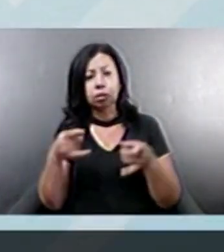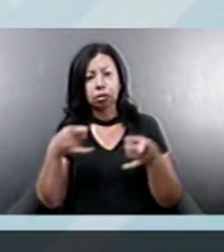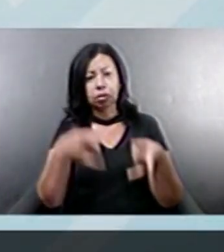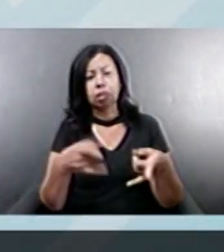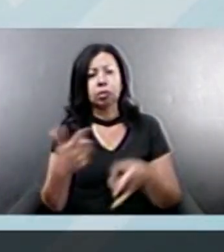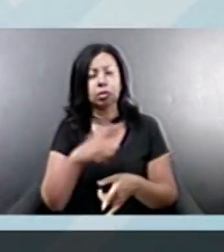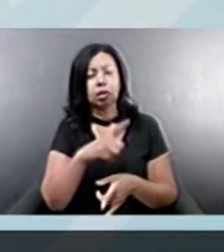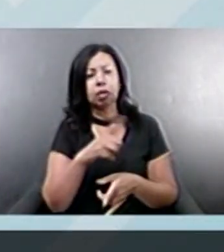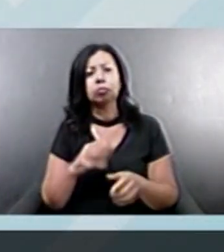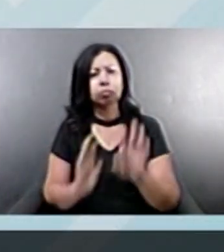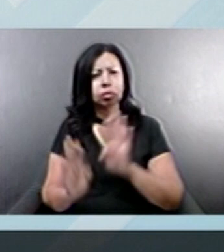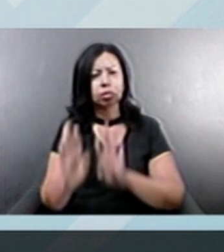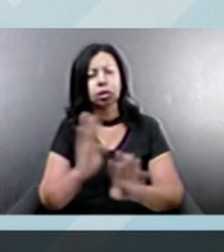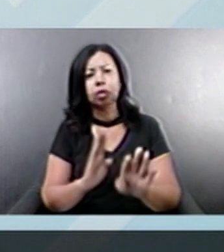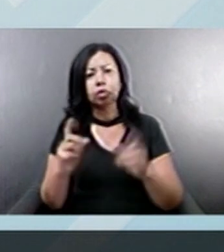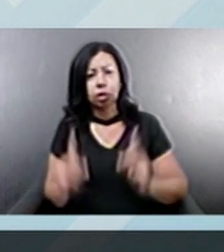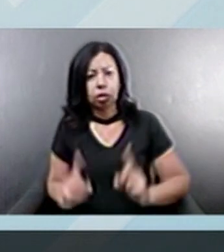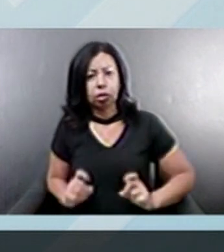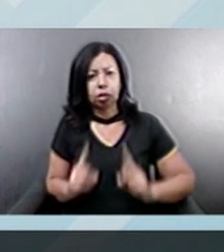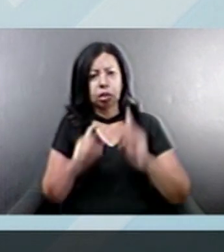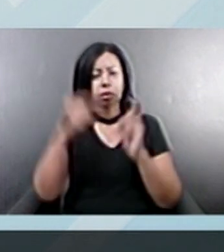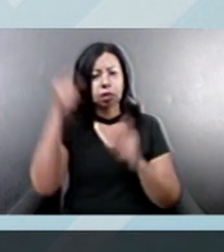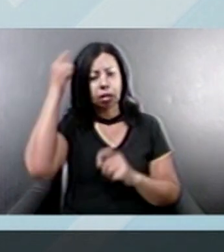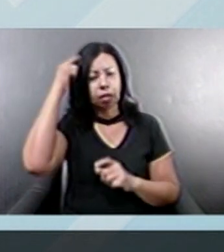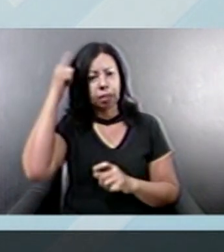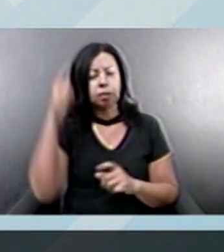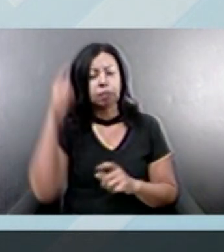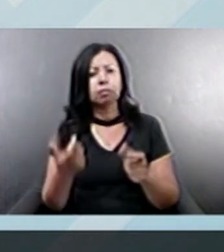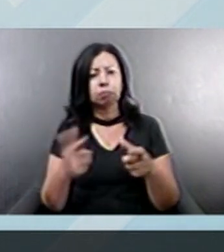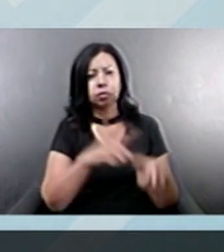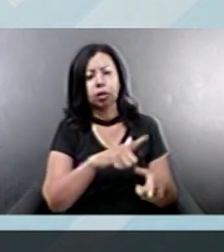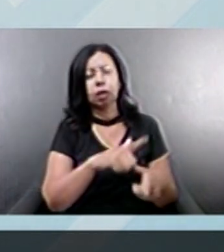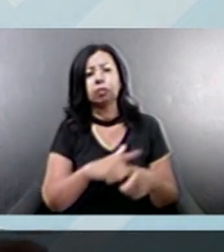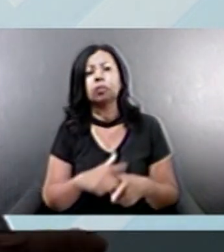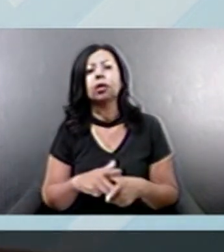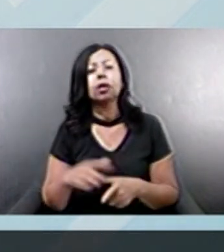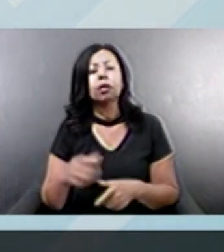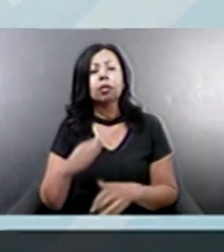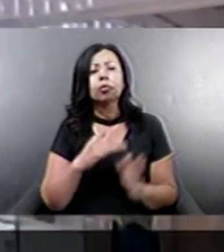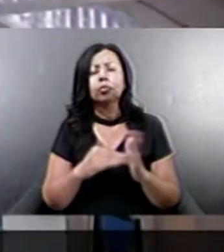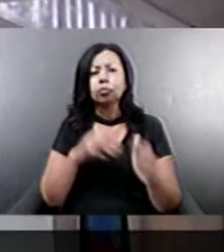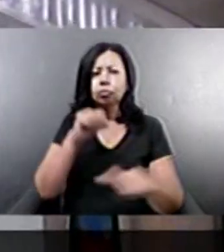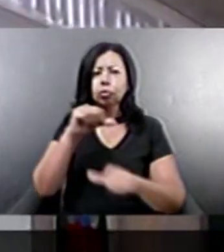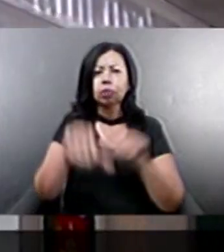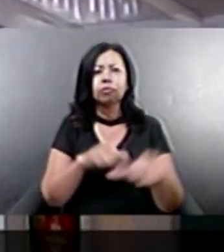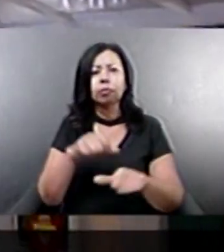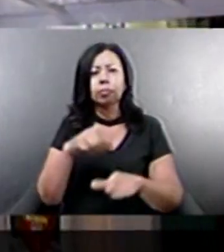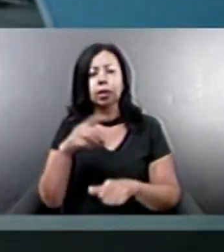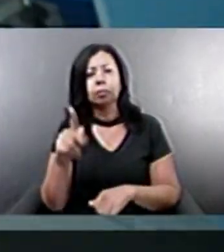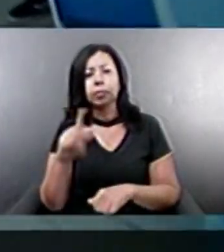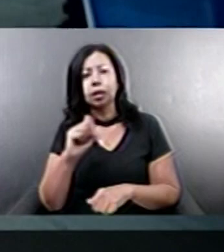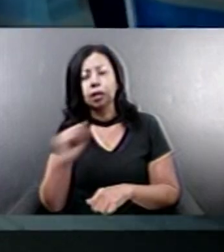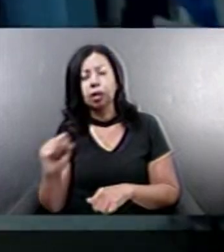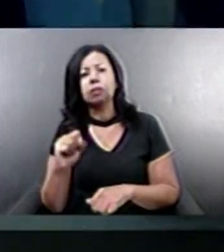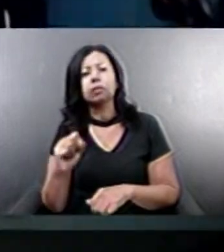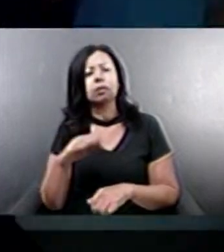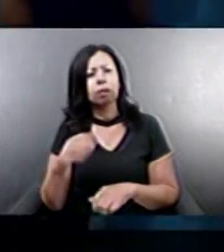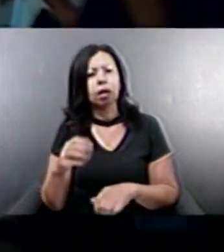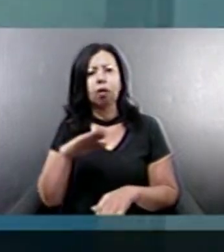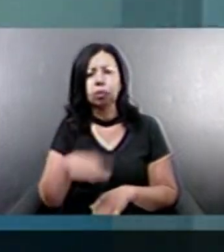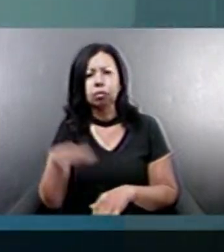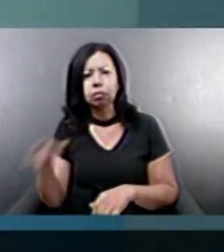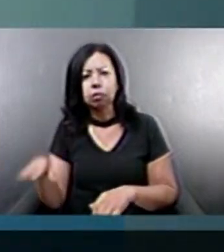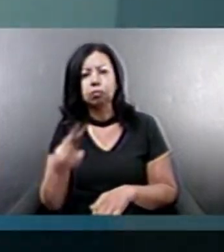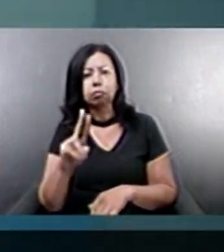tratamento de câncer de cabeça, pescoço e próstata. Nossa rede de urgência foi toda reformada, com o socorro central, infantil, a